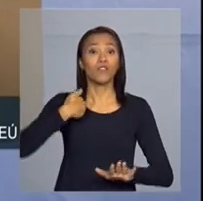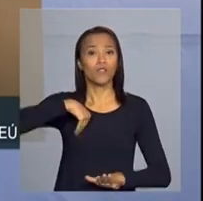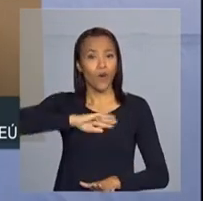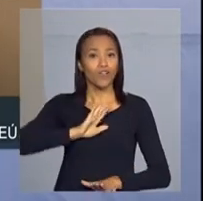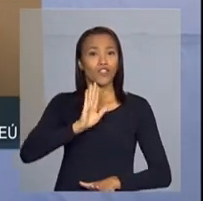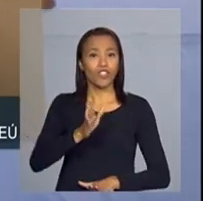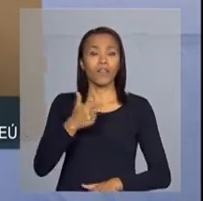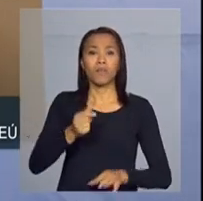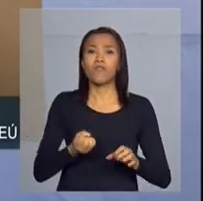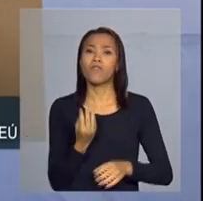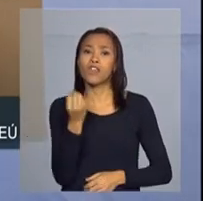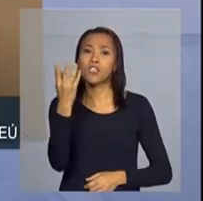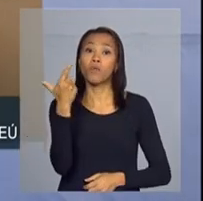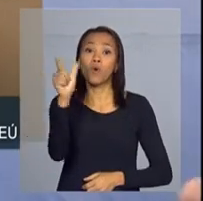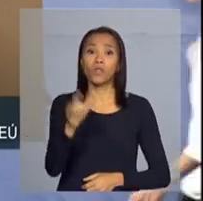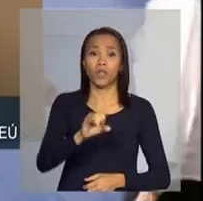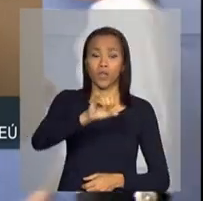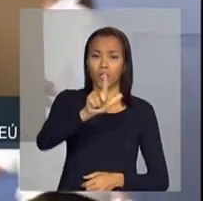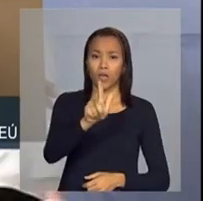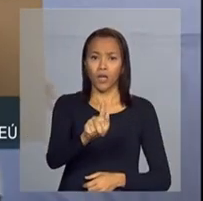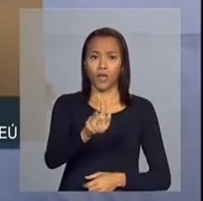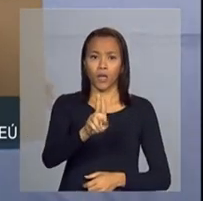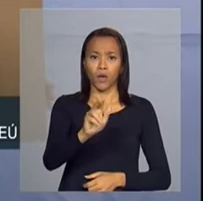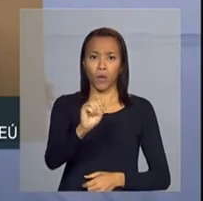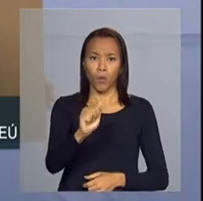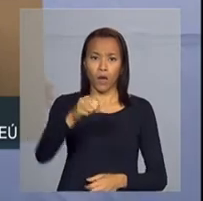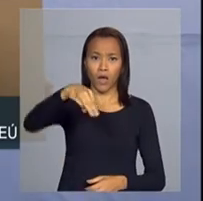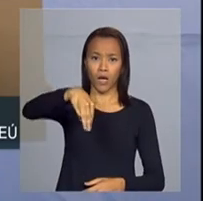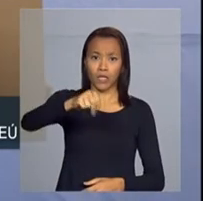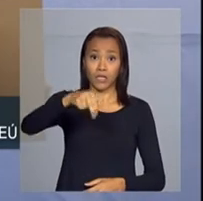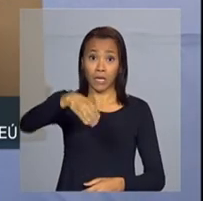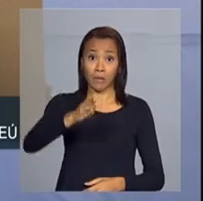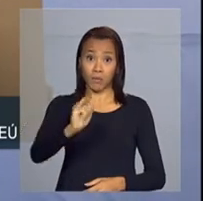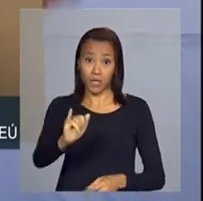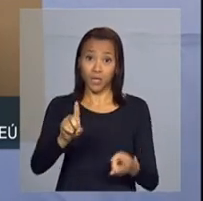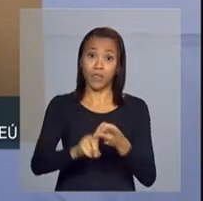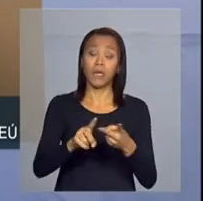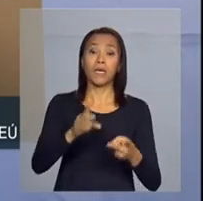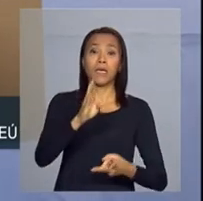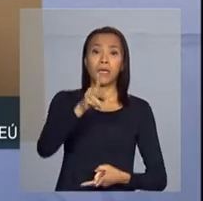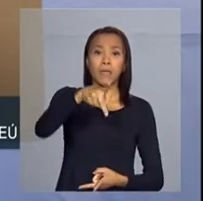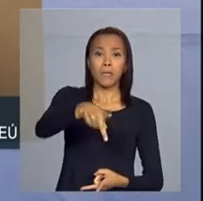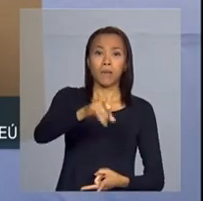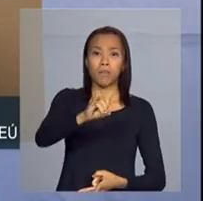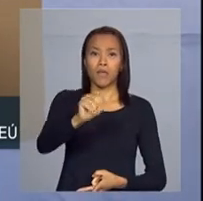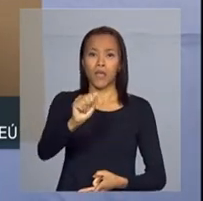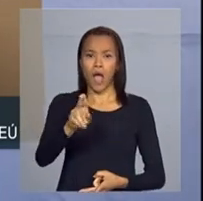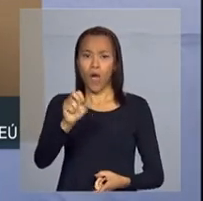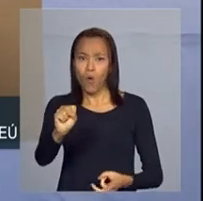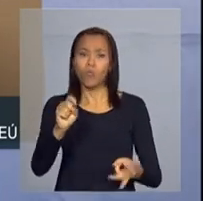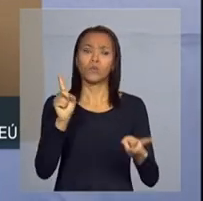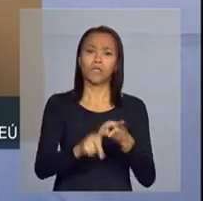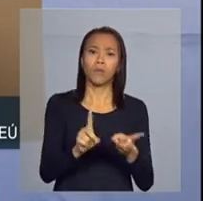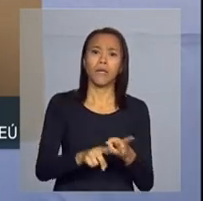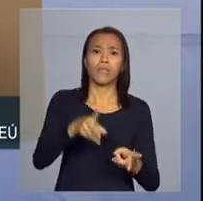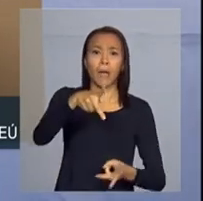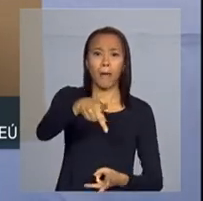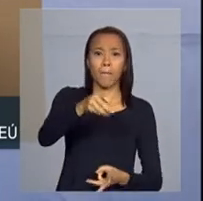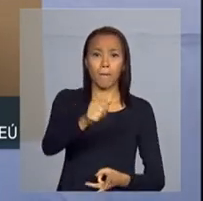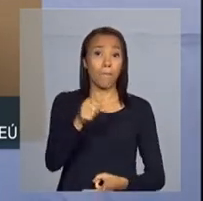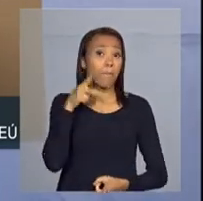estivemos em Guanambir, nós já estivemos em Piaus, nós já estivemos na Paraíba,